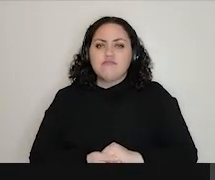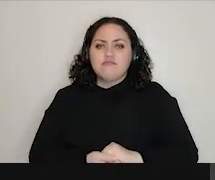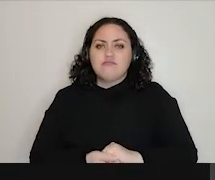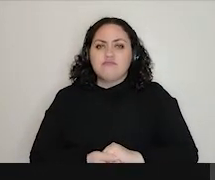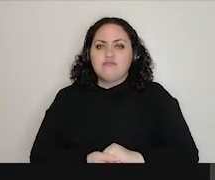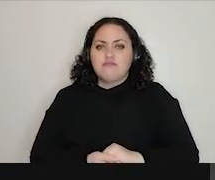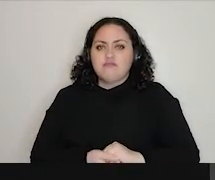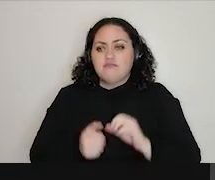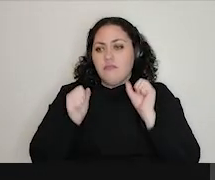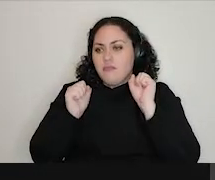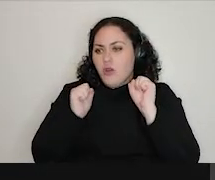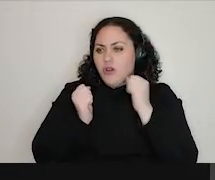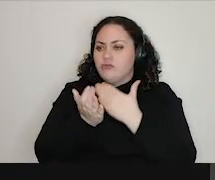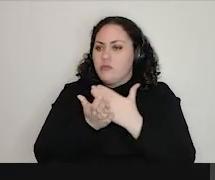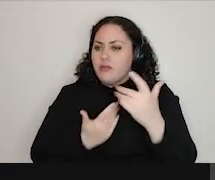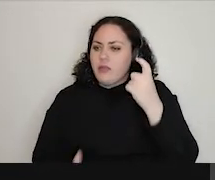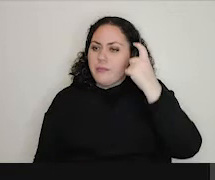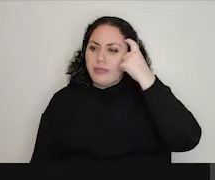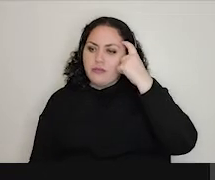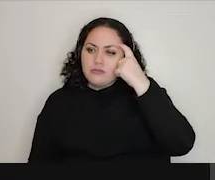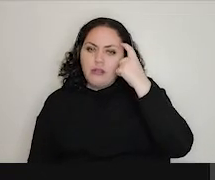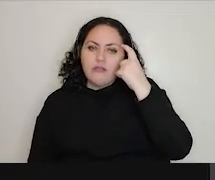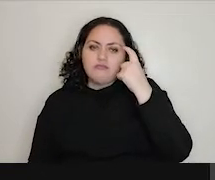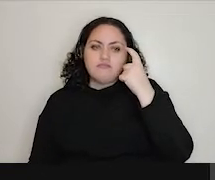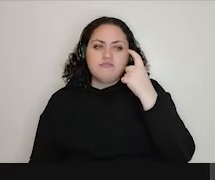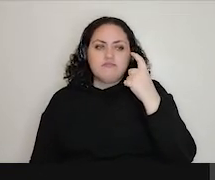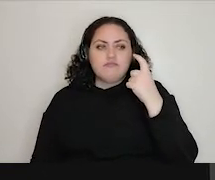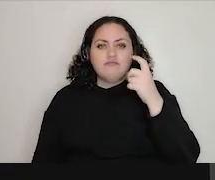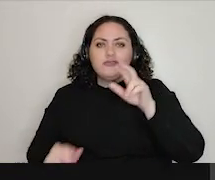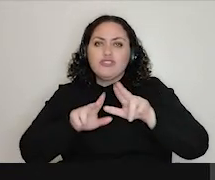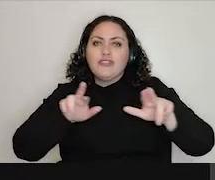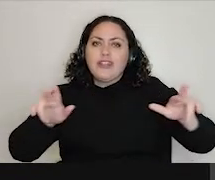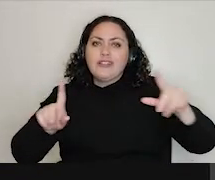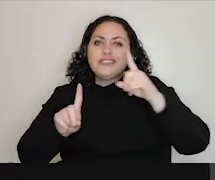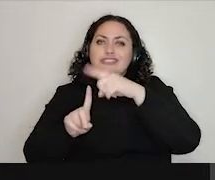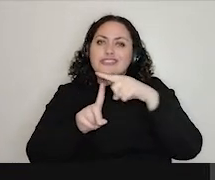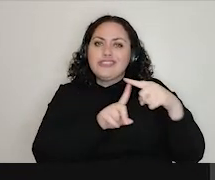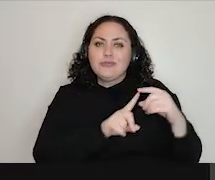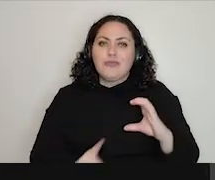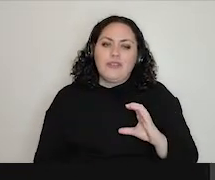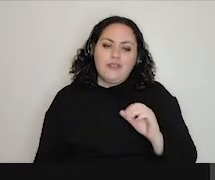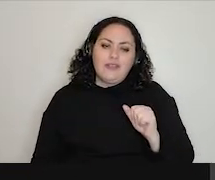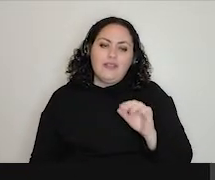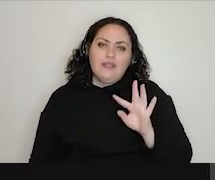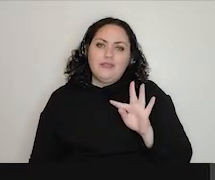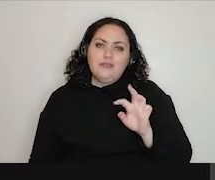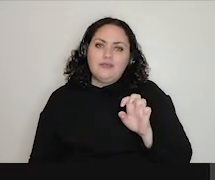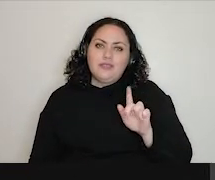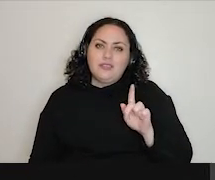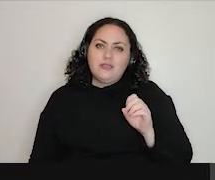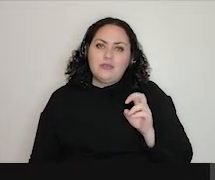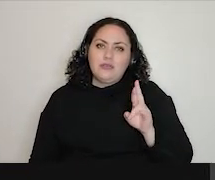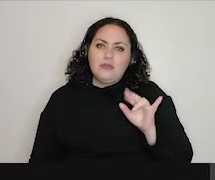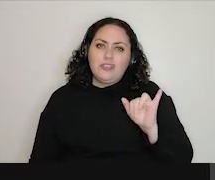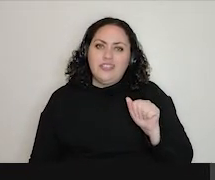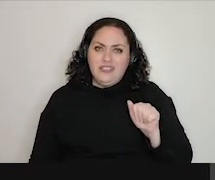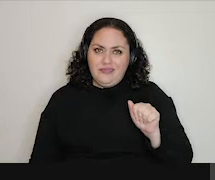grupo de gays, e aí aqui a gente pode já começar a conversar sobre as